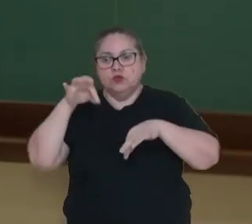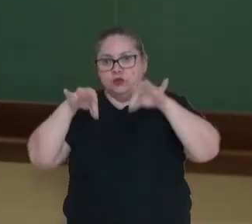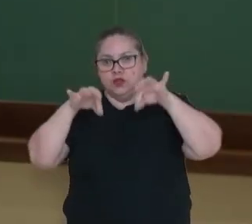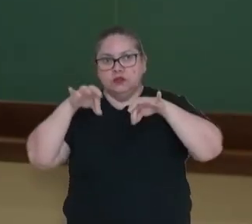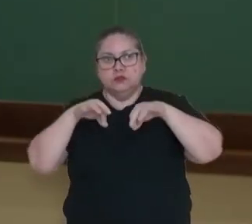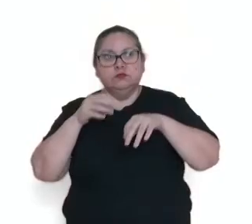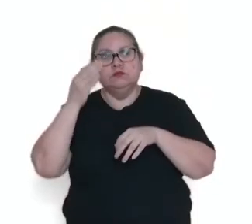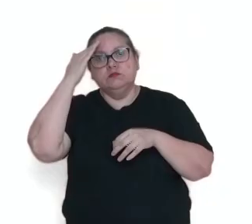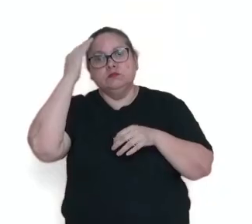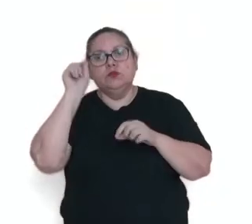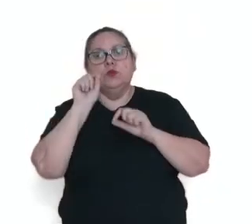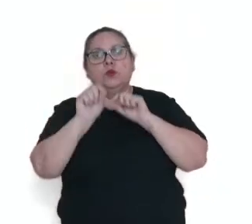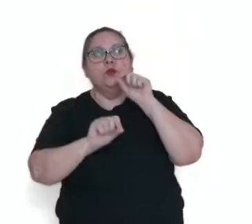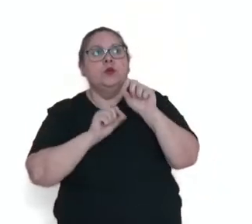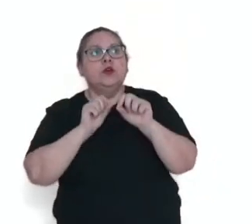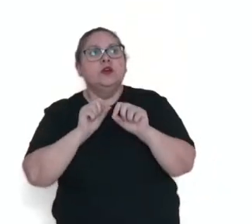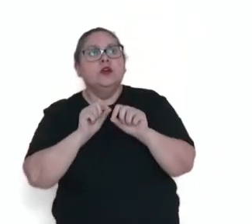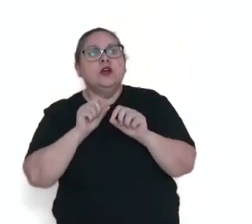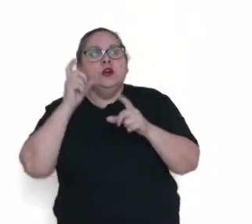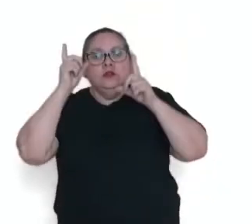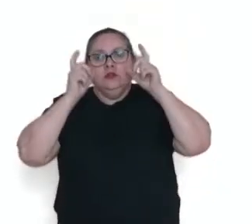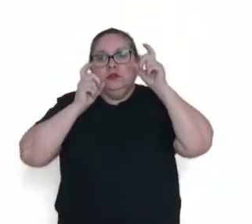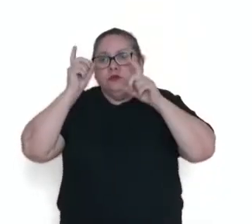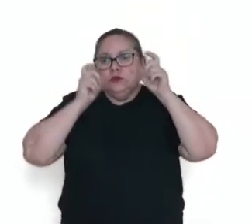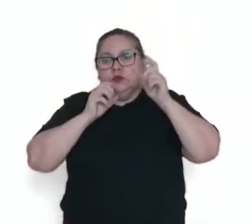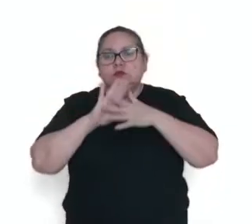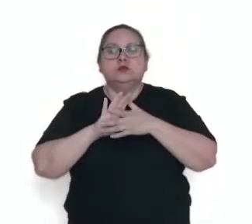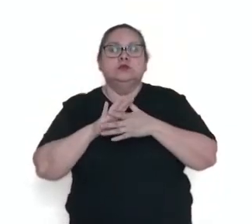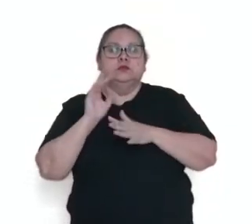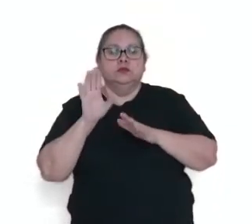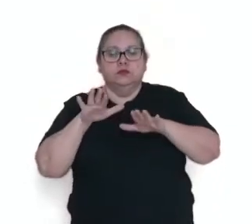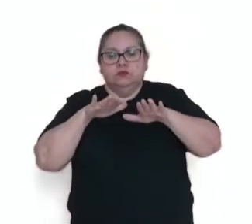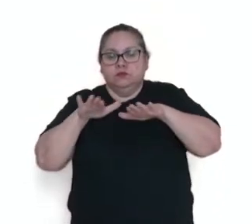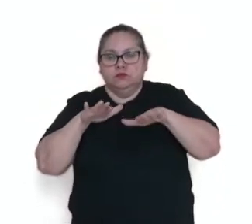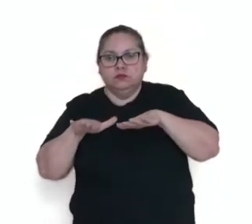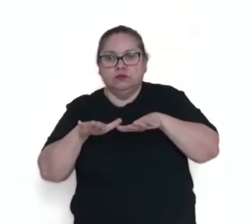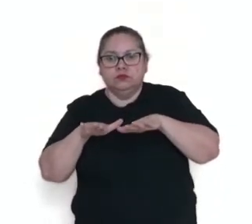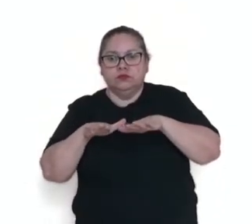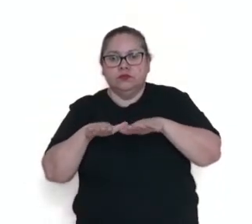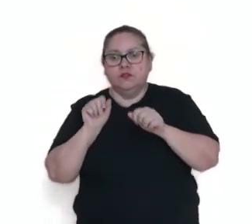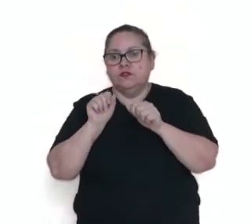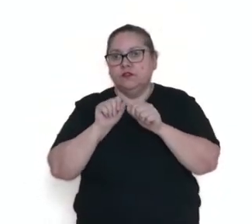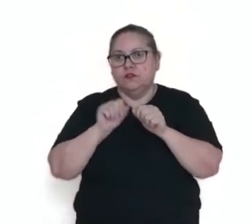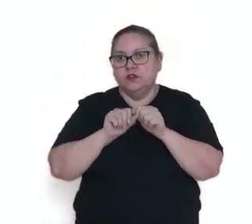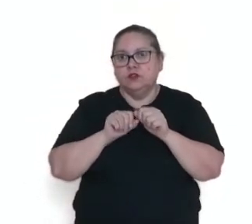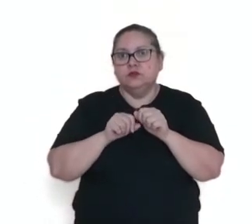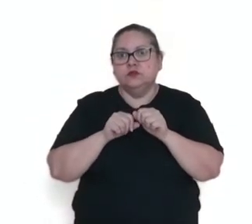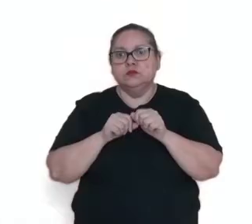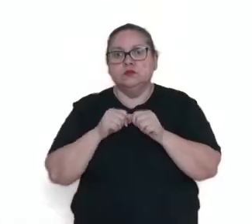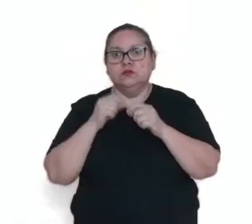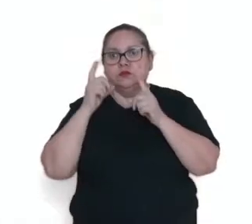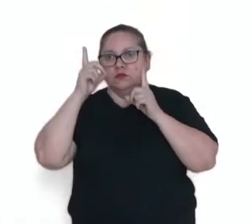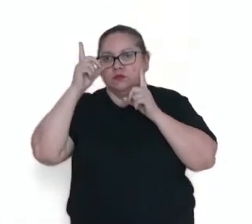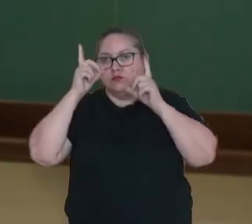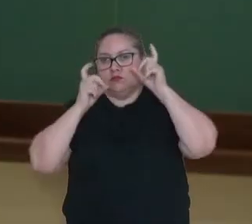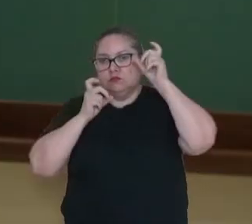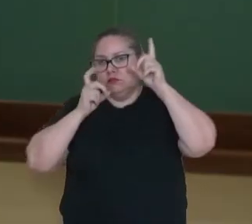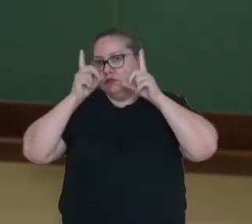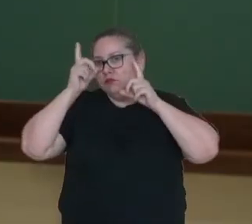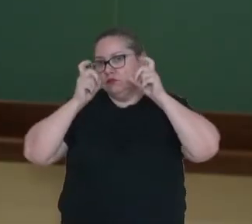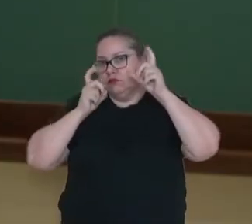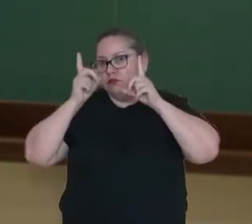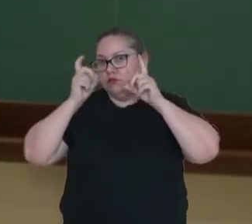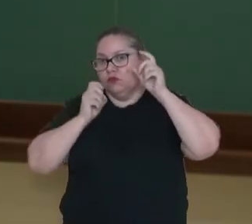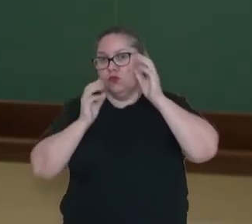entender o que é? As expressões faciais são movimentos produzidos pelos músculos do